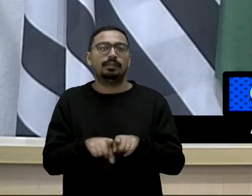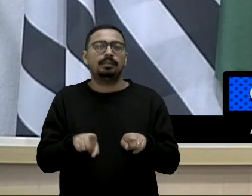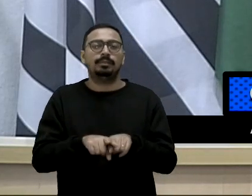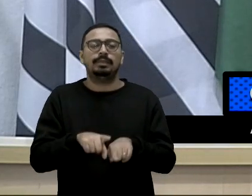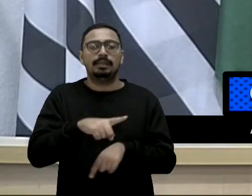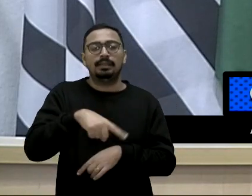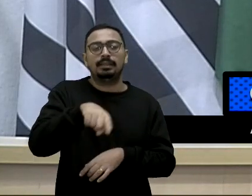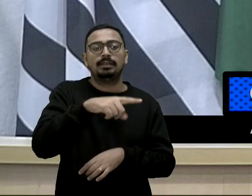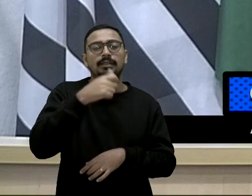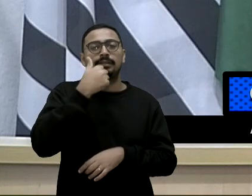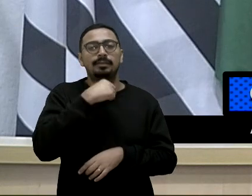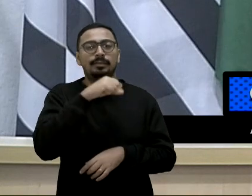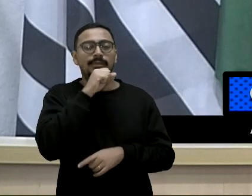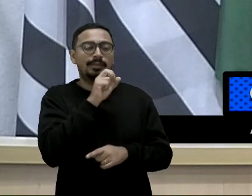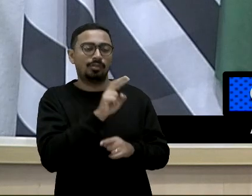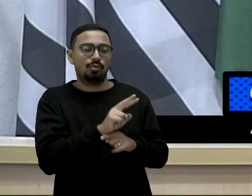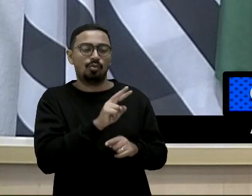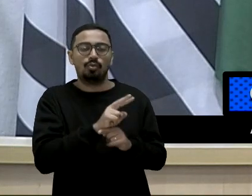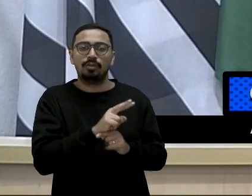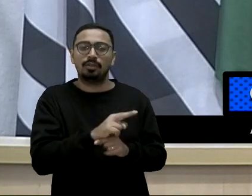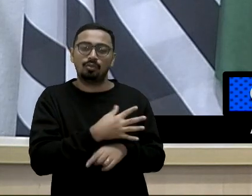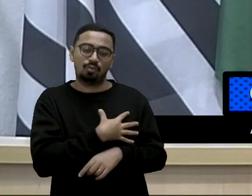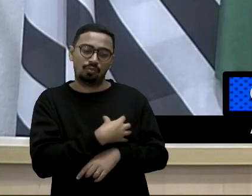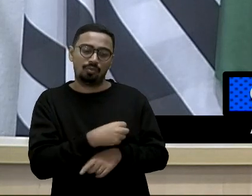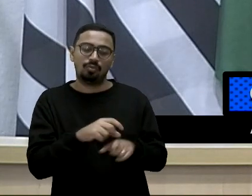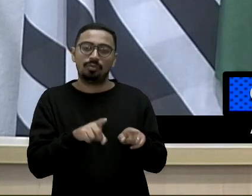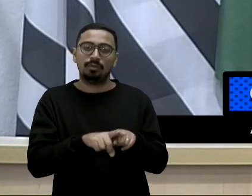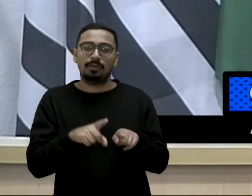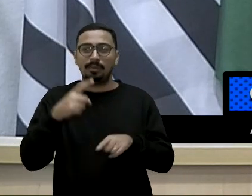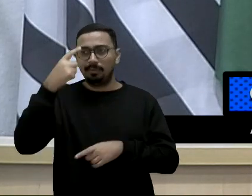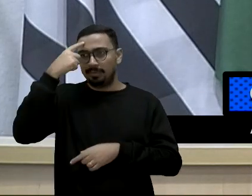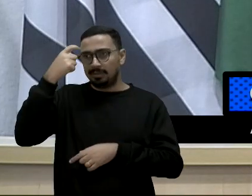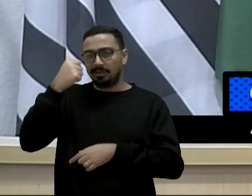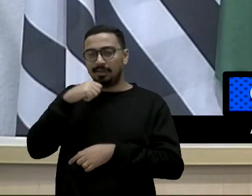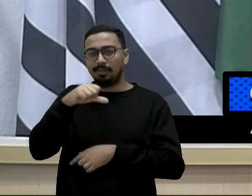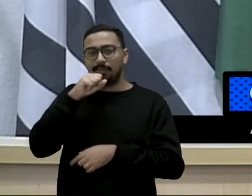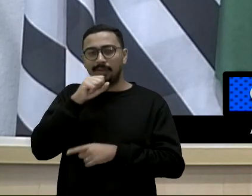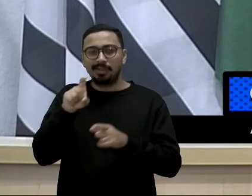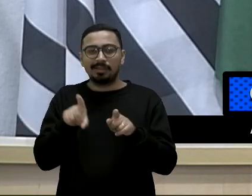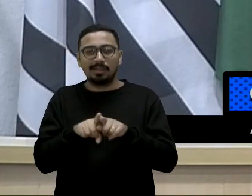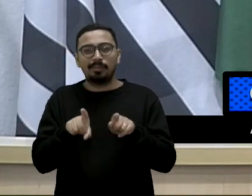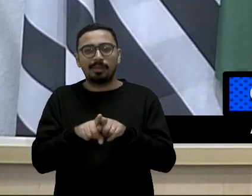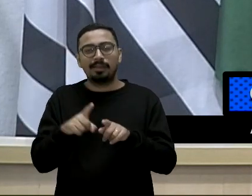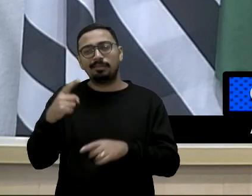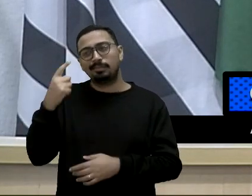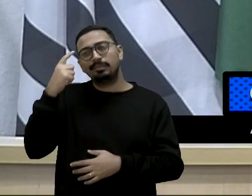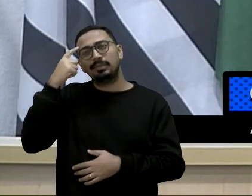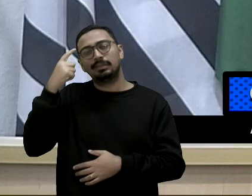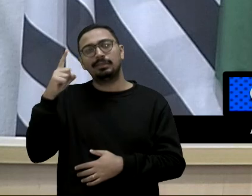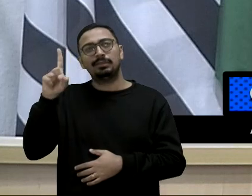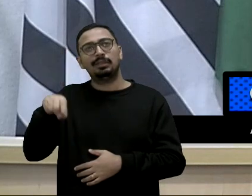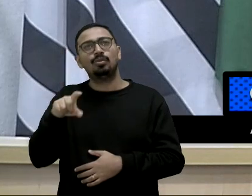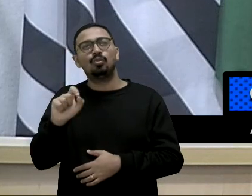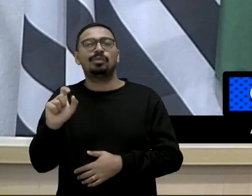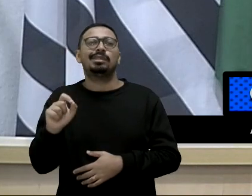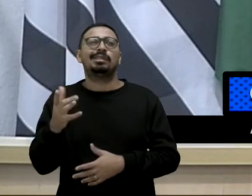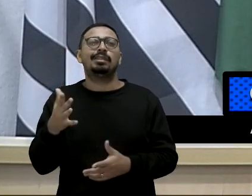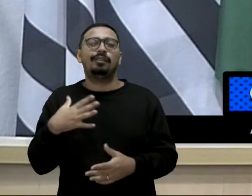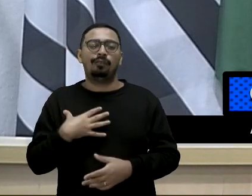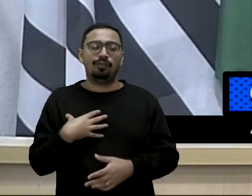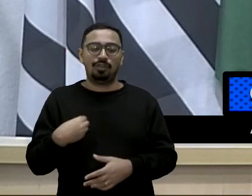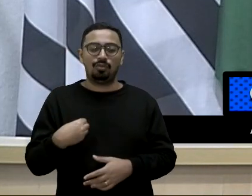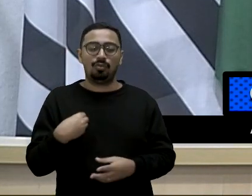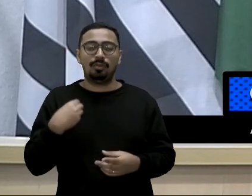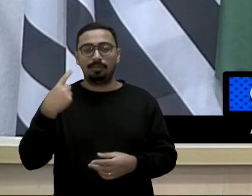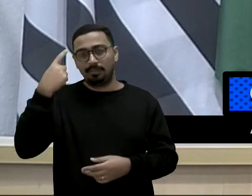mães que cuidam dos filhos. Então, pensar nas mães é também pensar nos filhos, né? Pensar